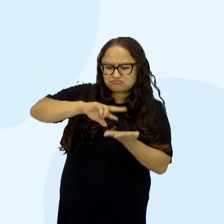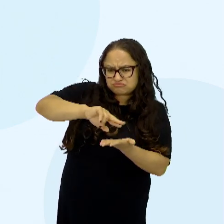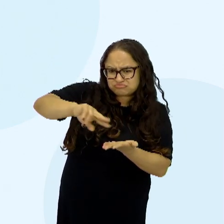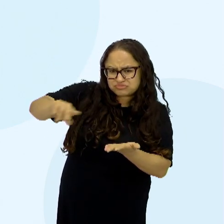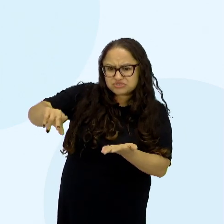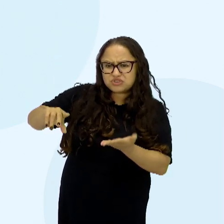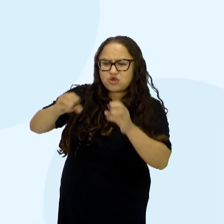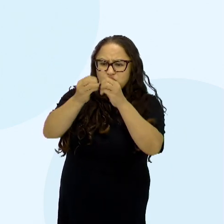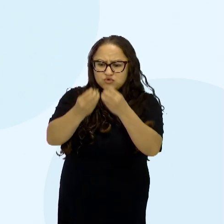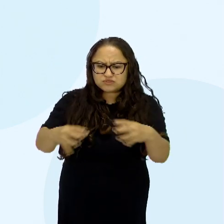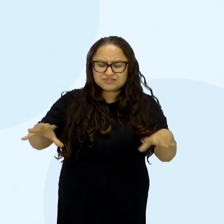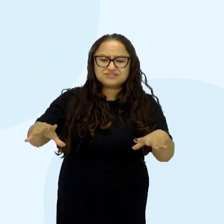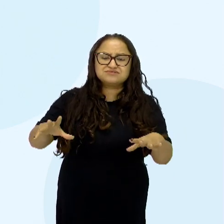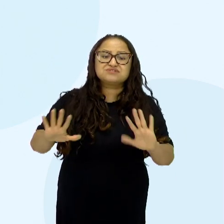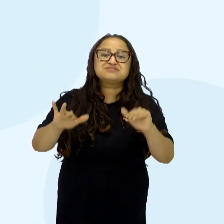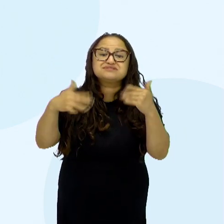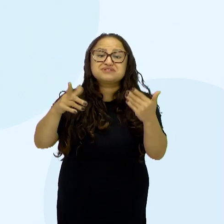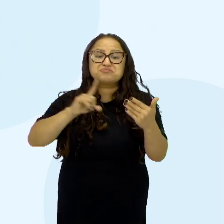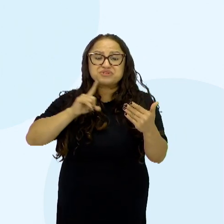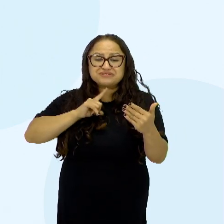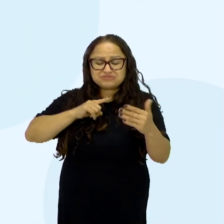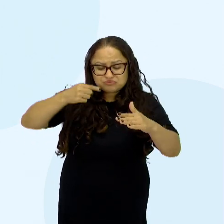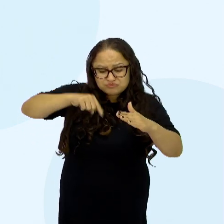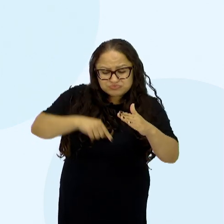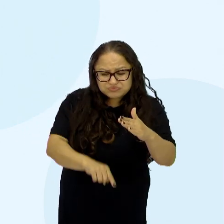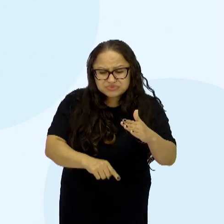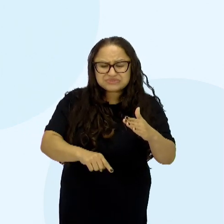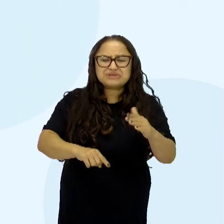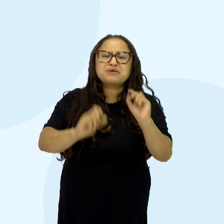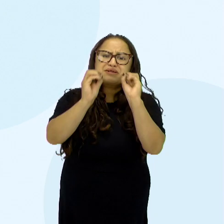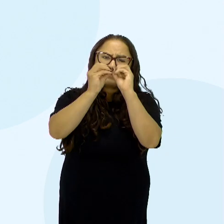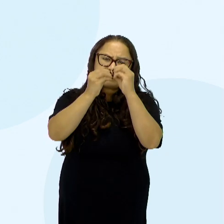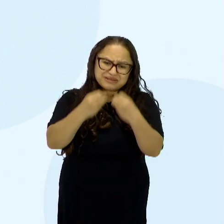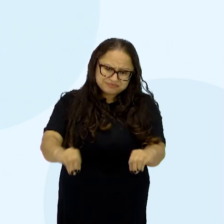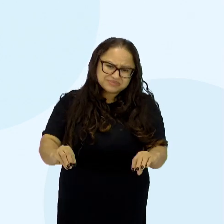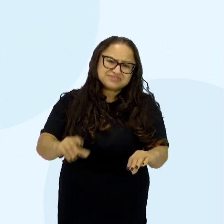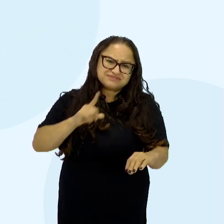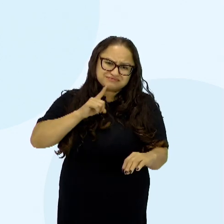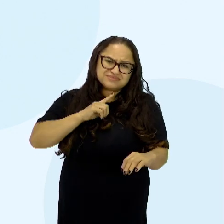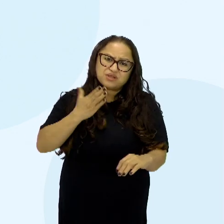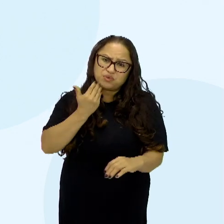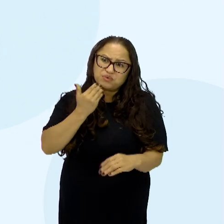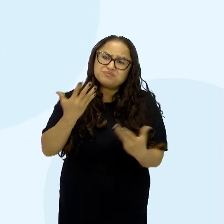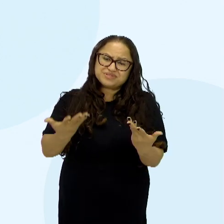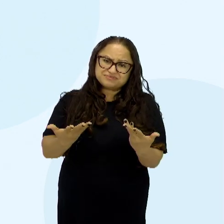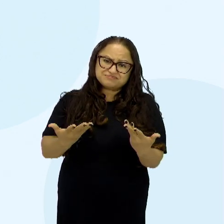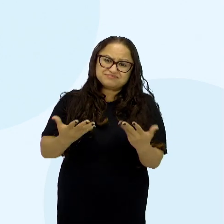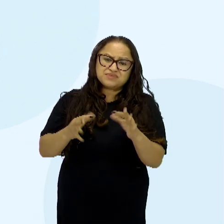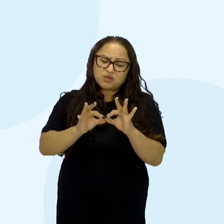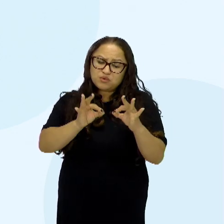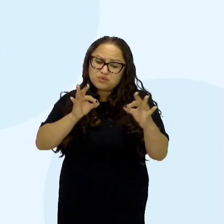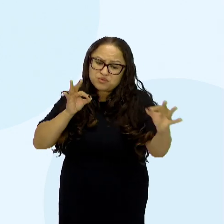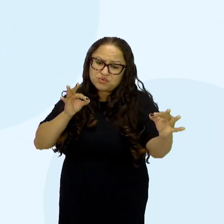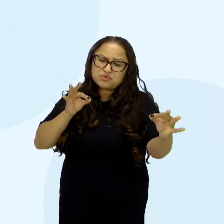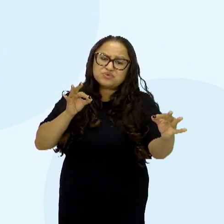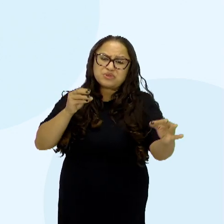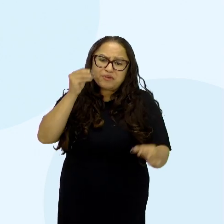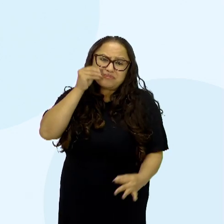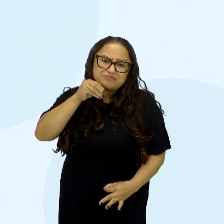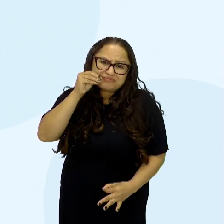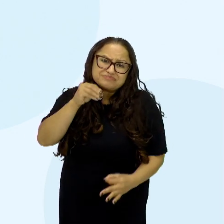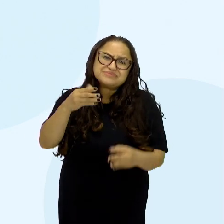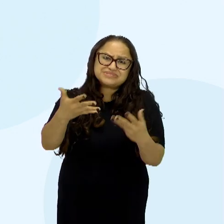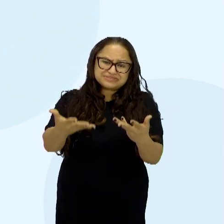que os organismos marinhos têm o potencial de ingerir esses materiais. A longo prazo, a degradação desses itens